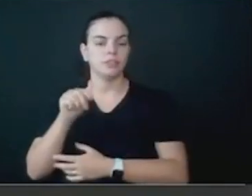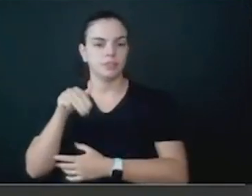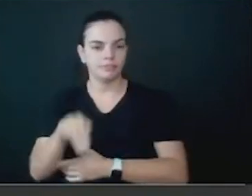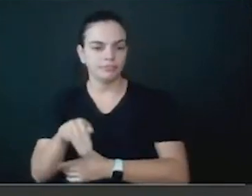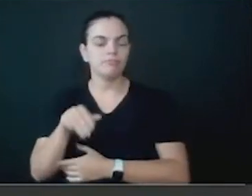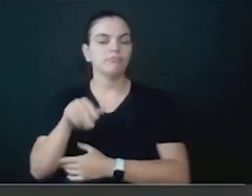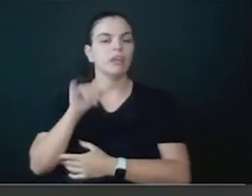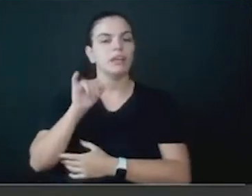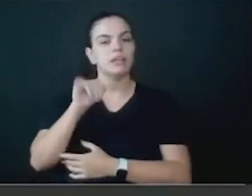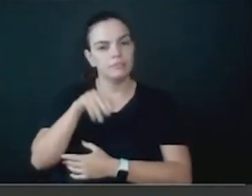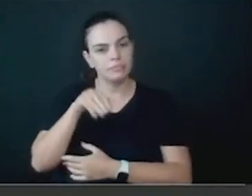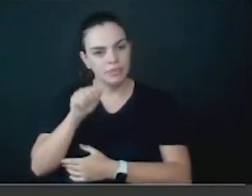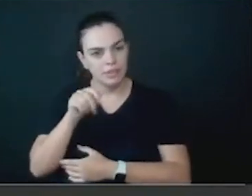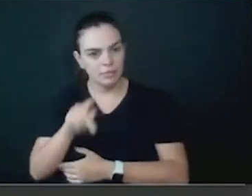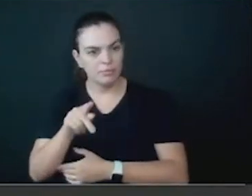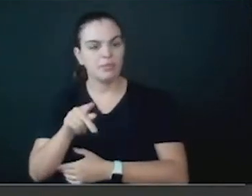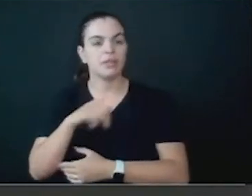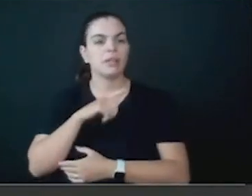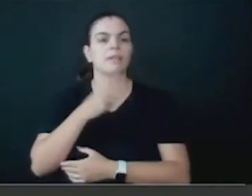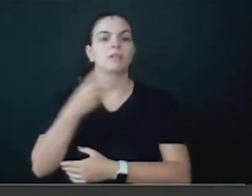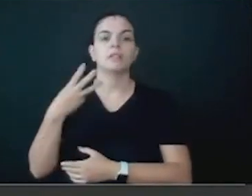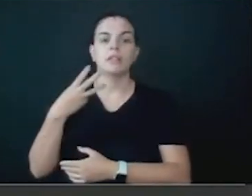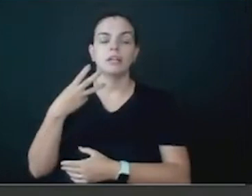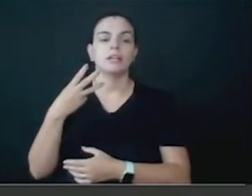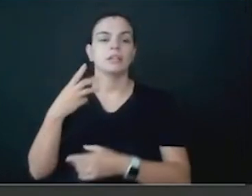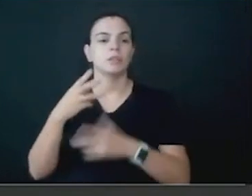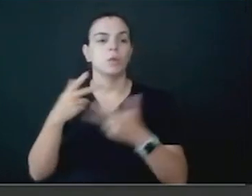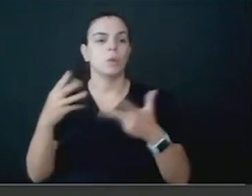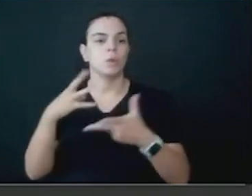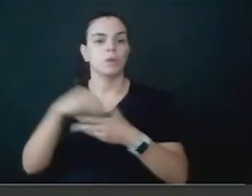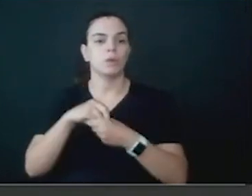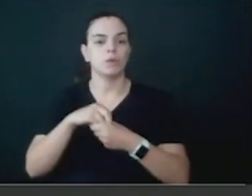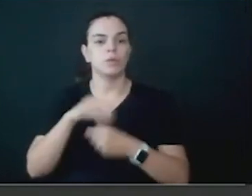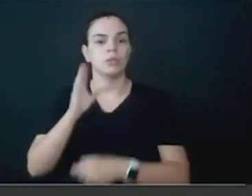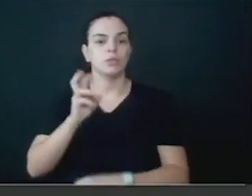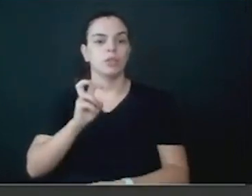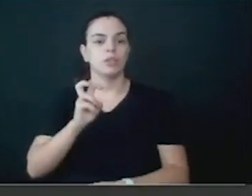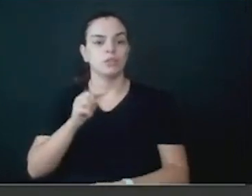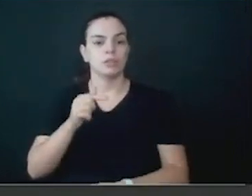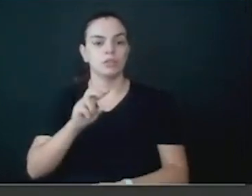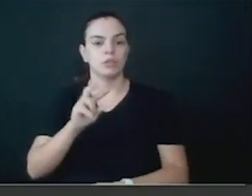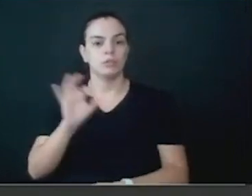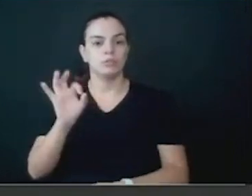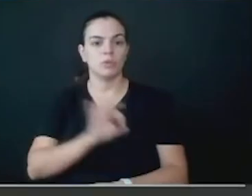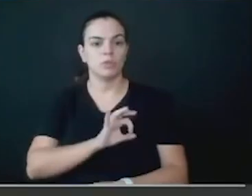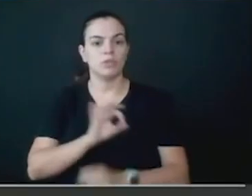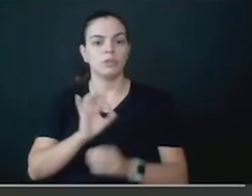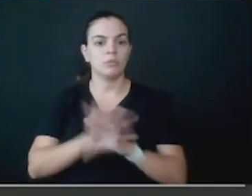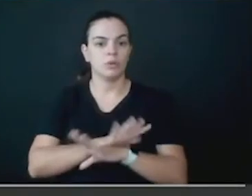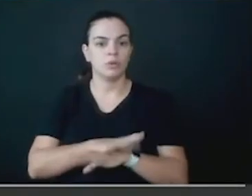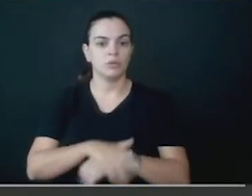23 produtos relacionados ao objetivo do geral, 57% já entregue, 43% ainda em andamento.